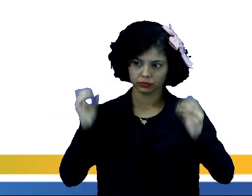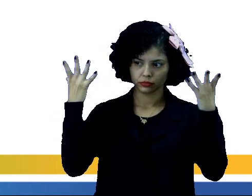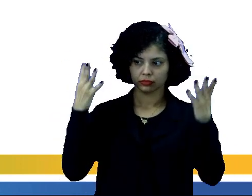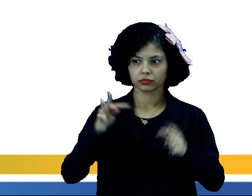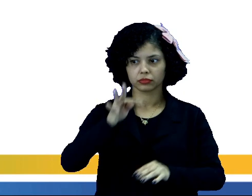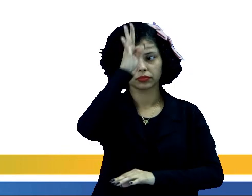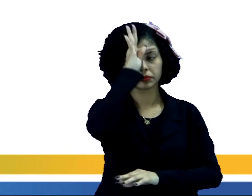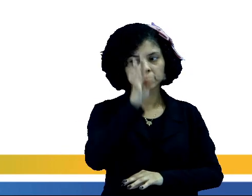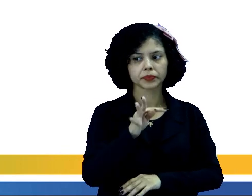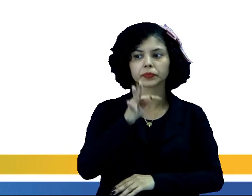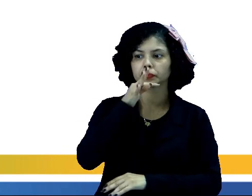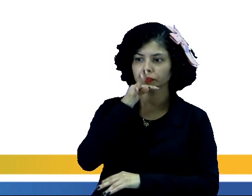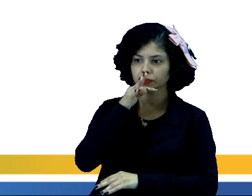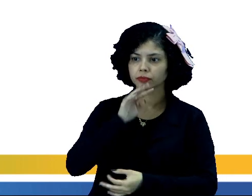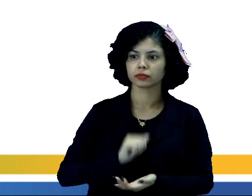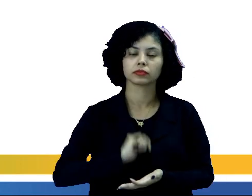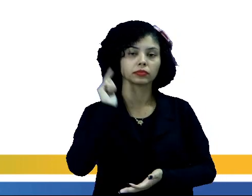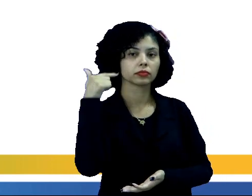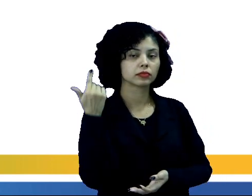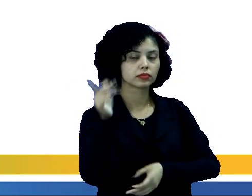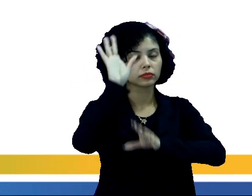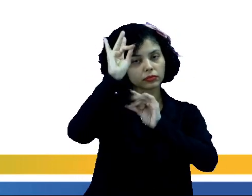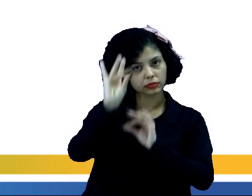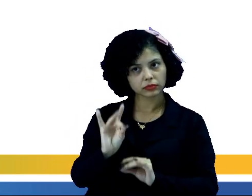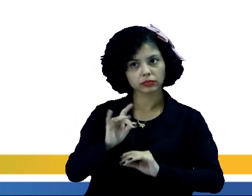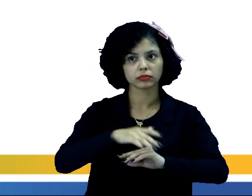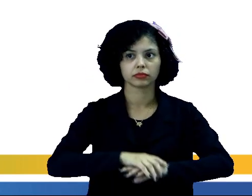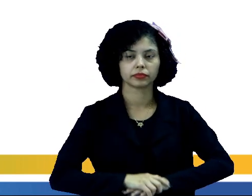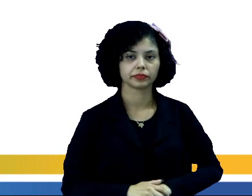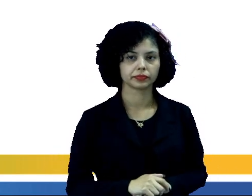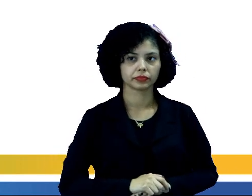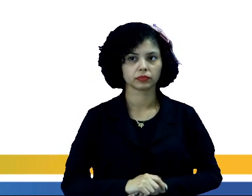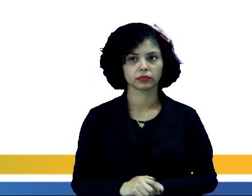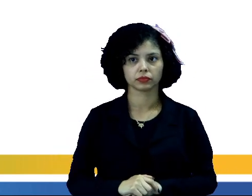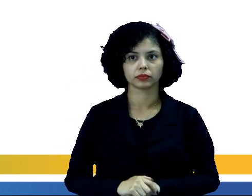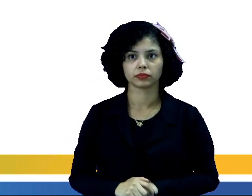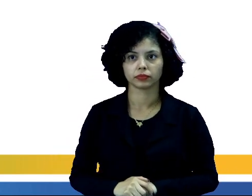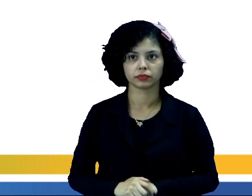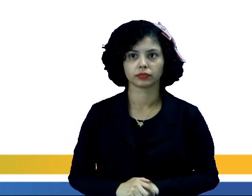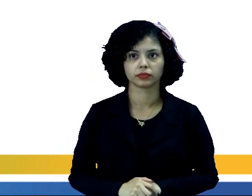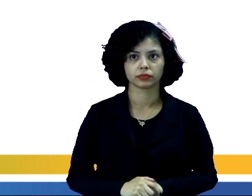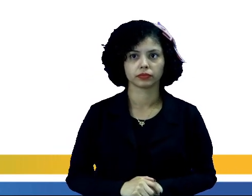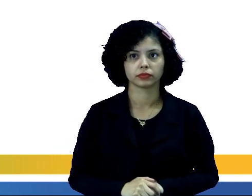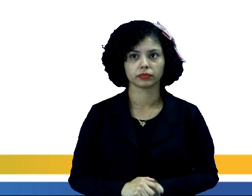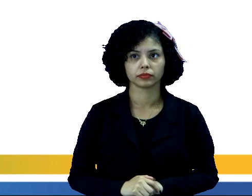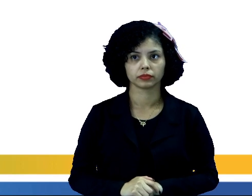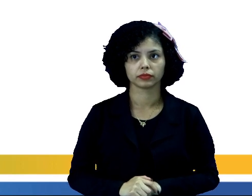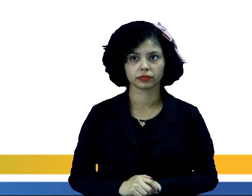na música, nas festas tradicionais e em outros aspectos.